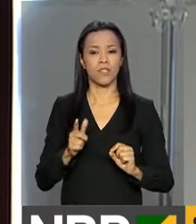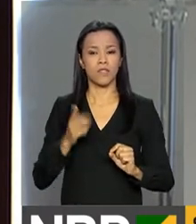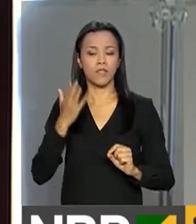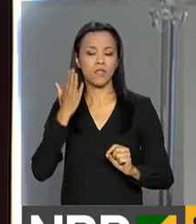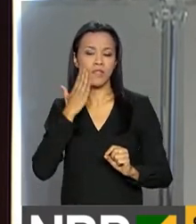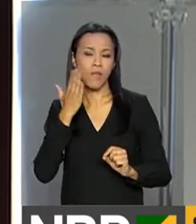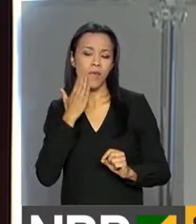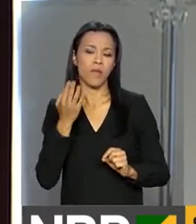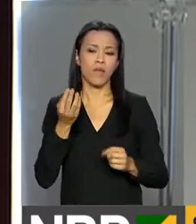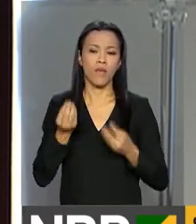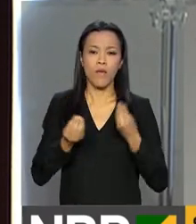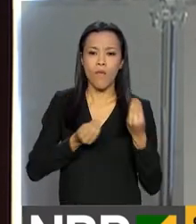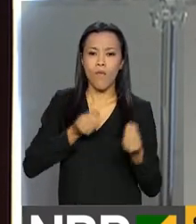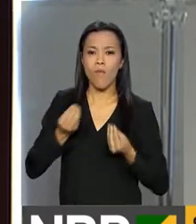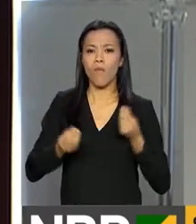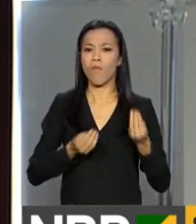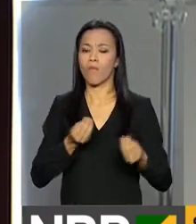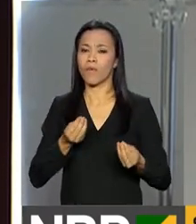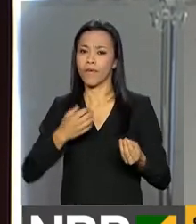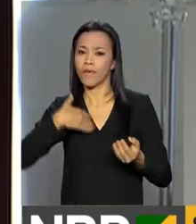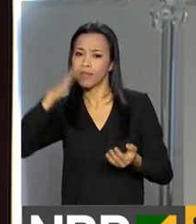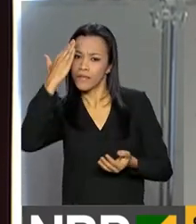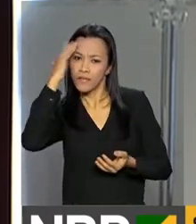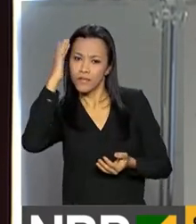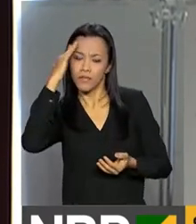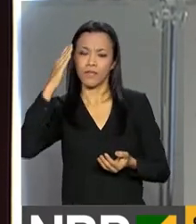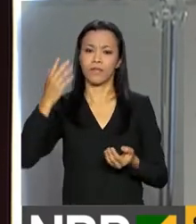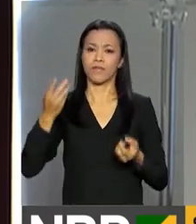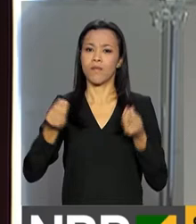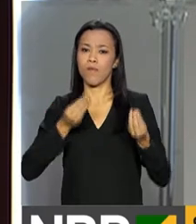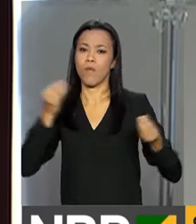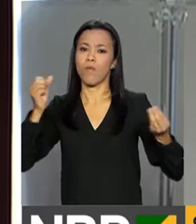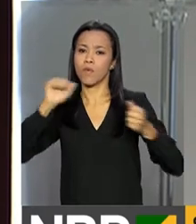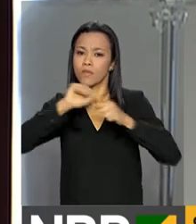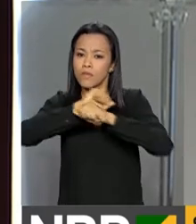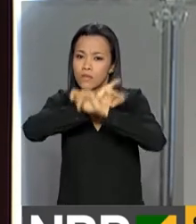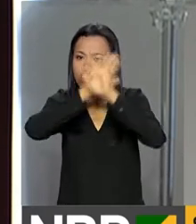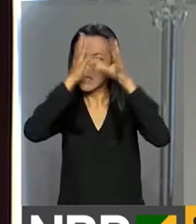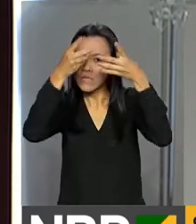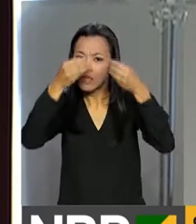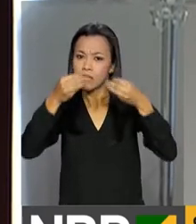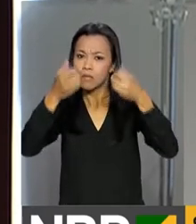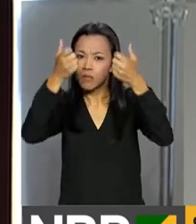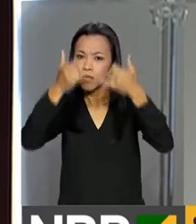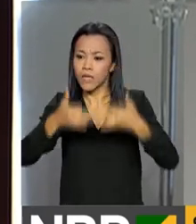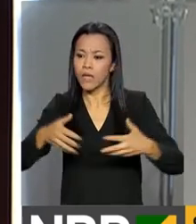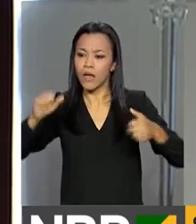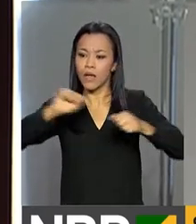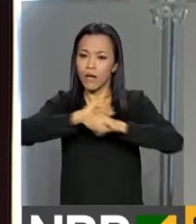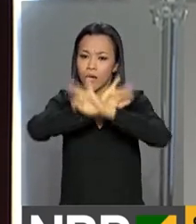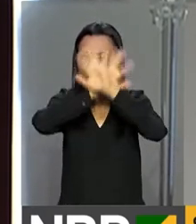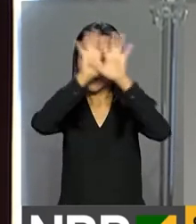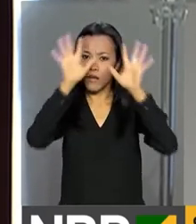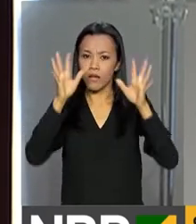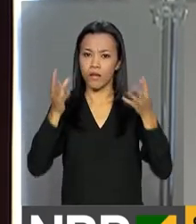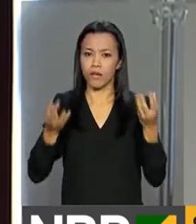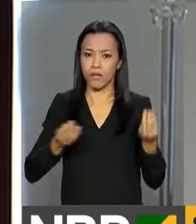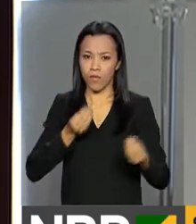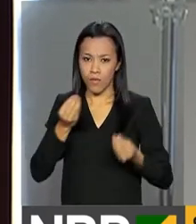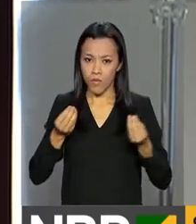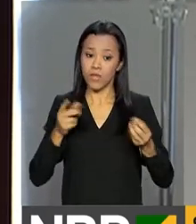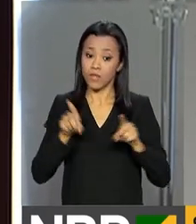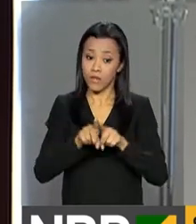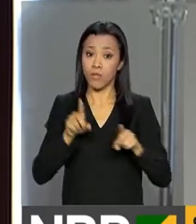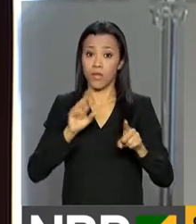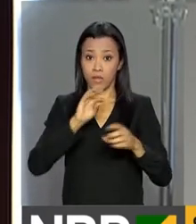coisas com razão, com transparência, com verdade, passou a ser um ativo também na política. Um